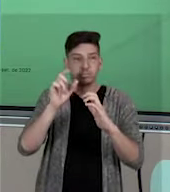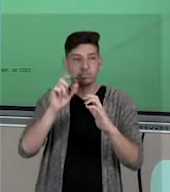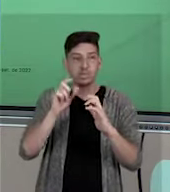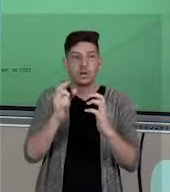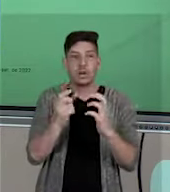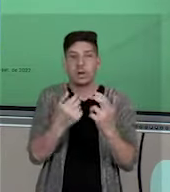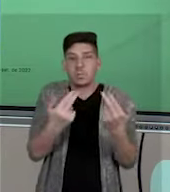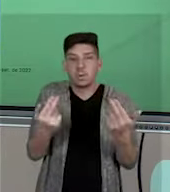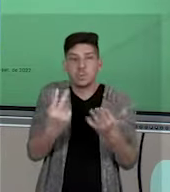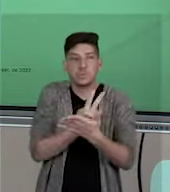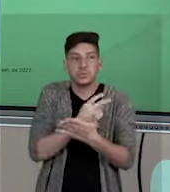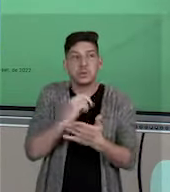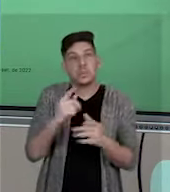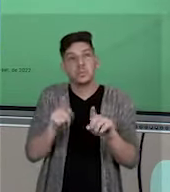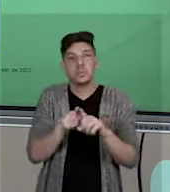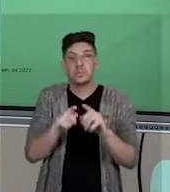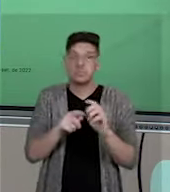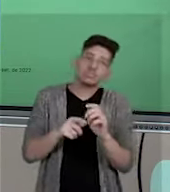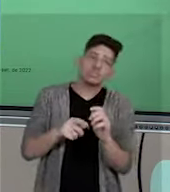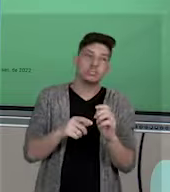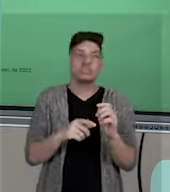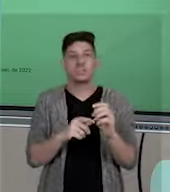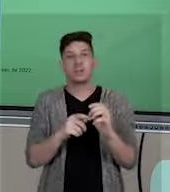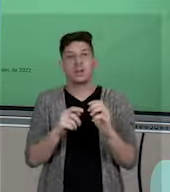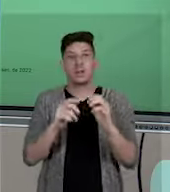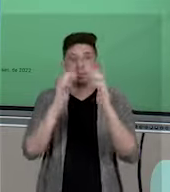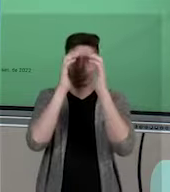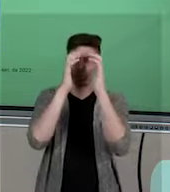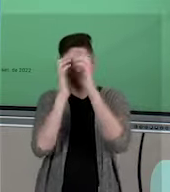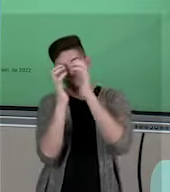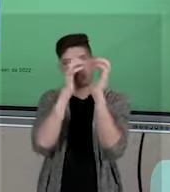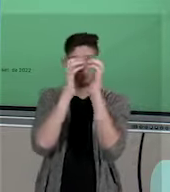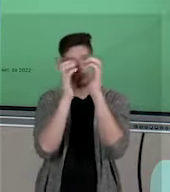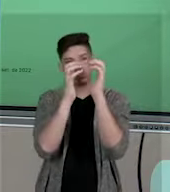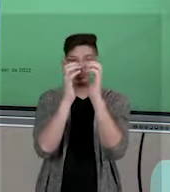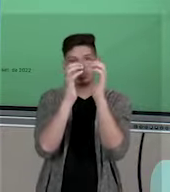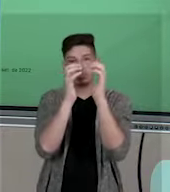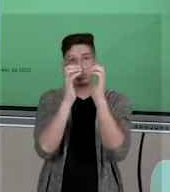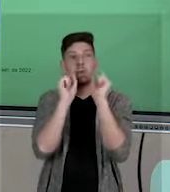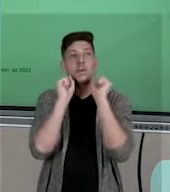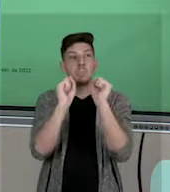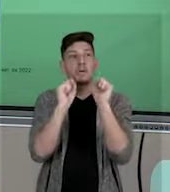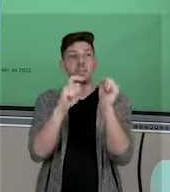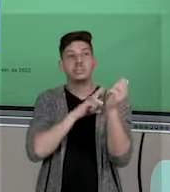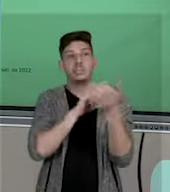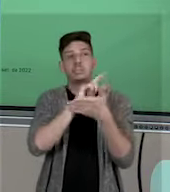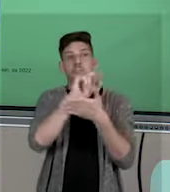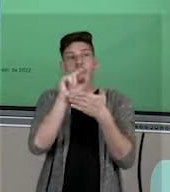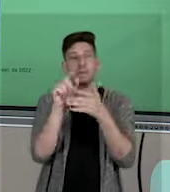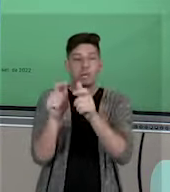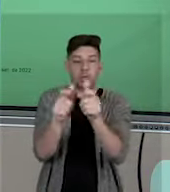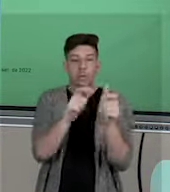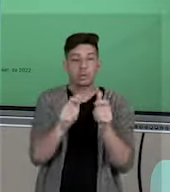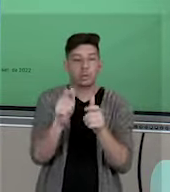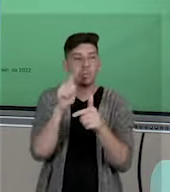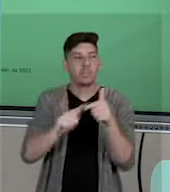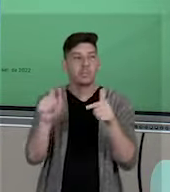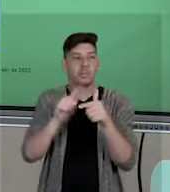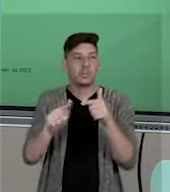ou simplesmente bate mesmo e o encéfalo desloca dentro da caixa craniana, você pode ter múltiplos pontos aqui